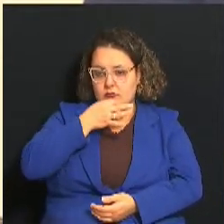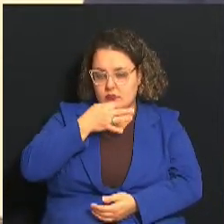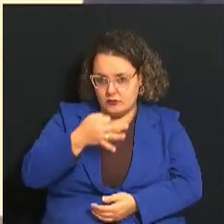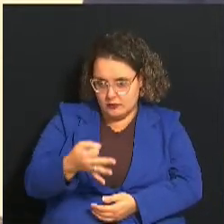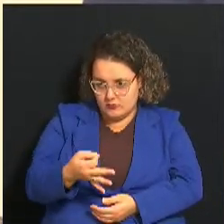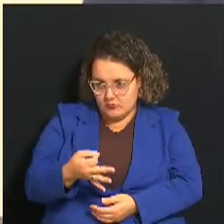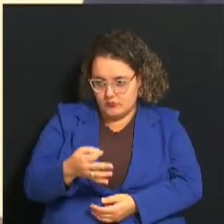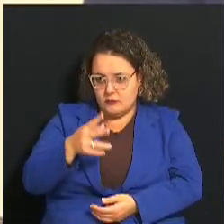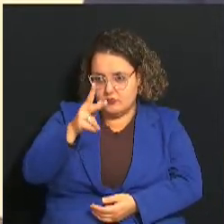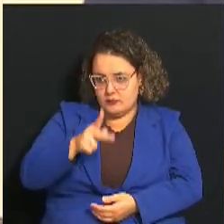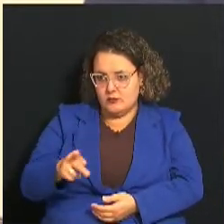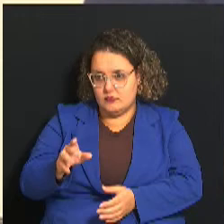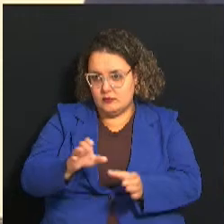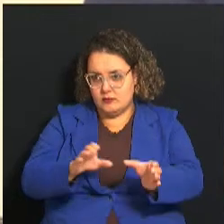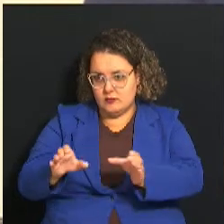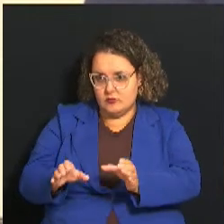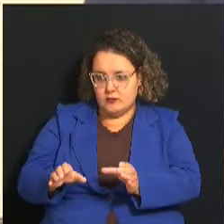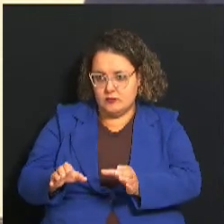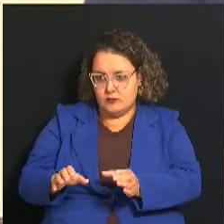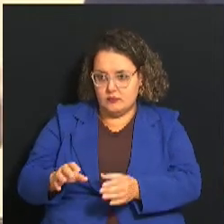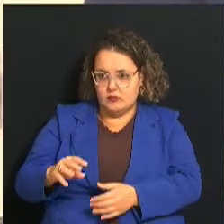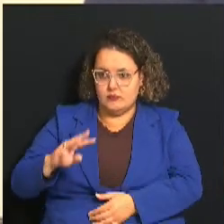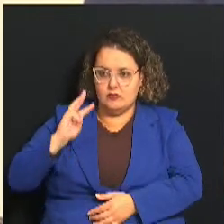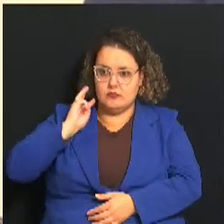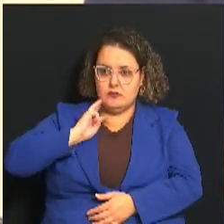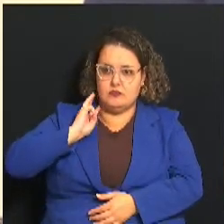o vice-coordenador da frente é o nome do Cecílio,